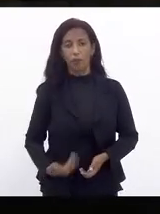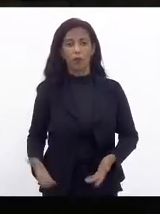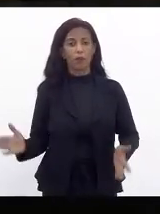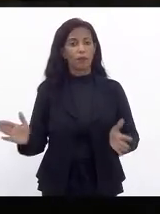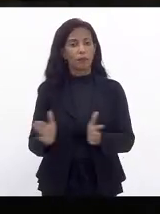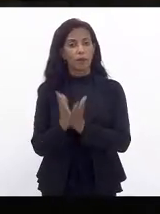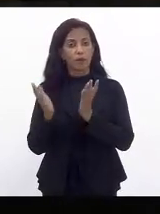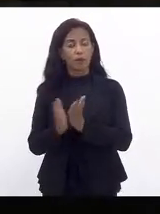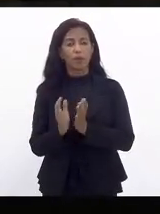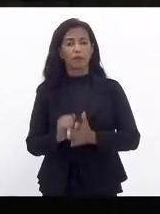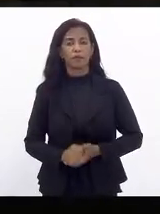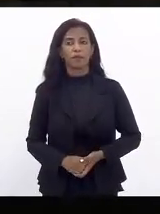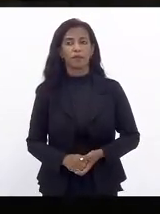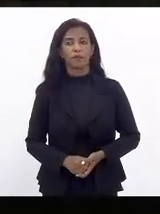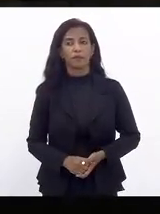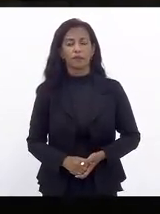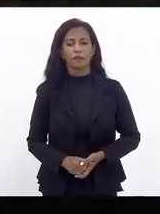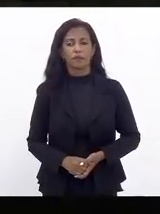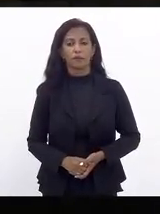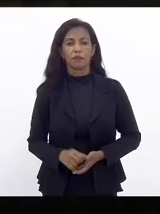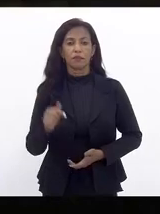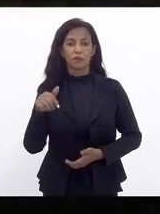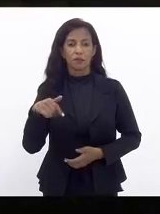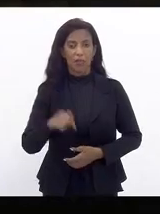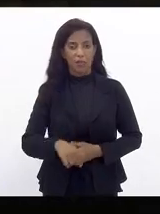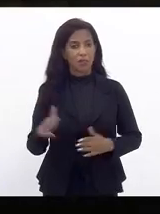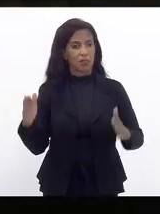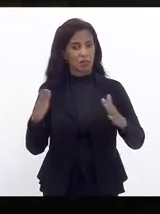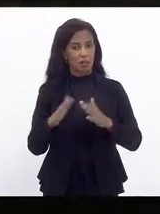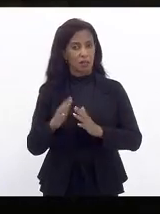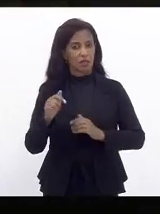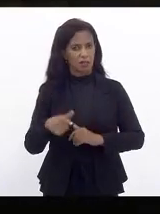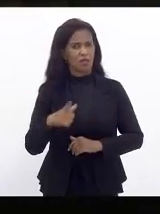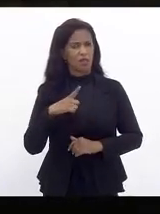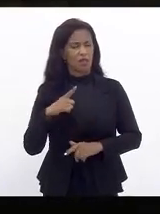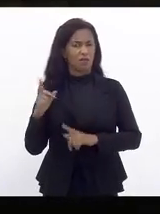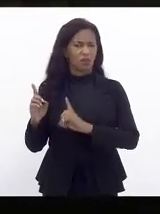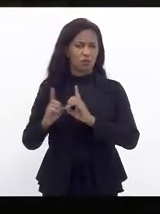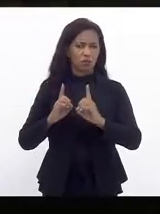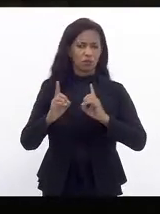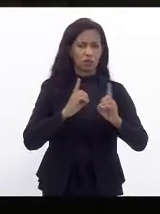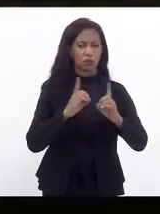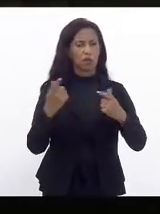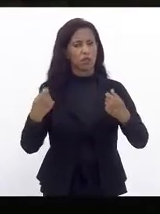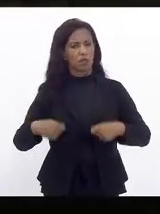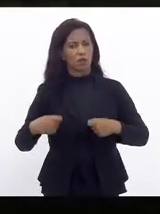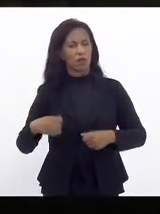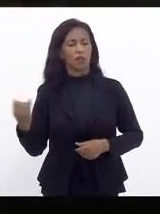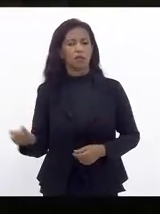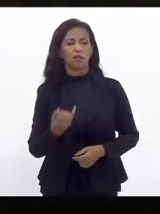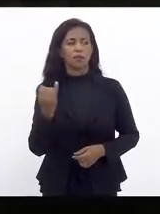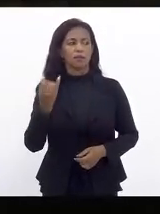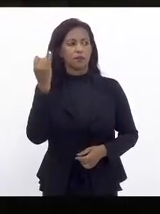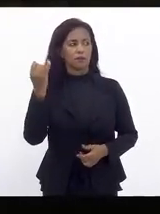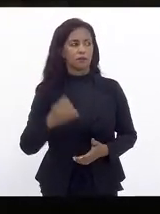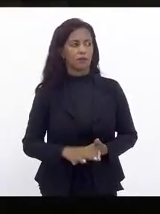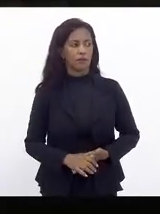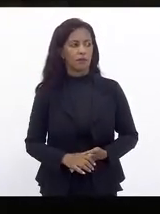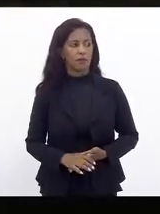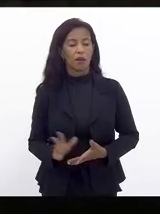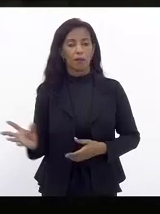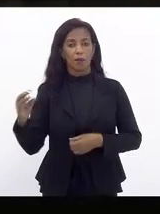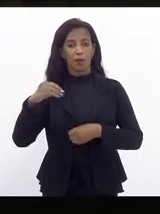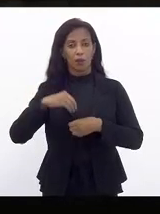pobre. Então, essa casa aqui, é óbvio que tem feito os debates necessários e importantes para